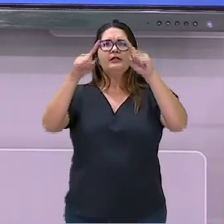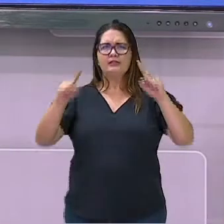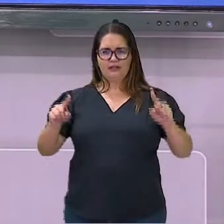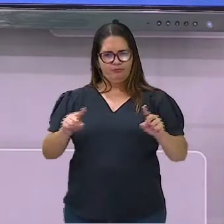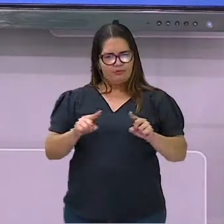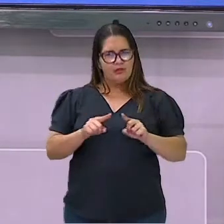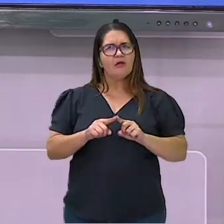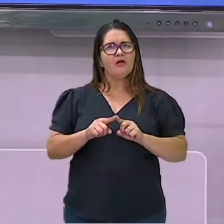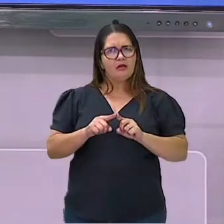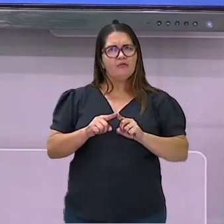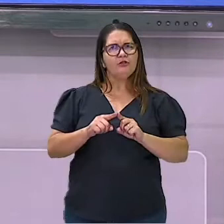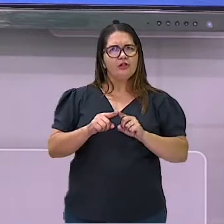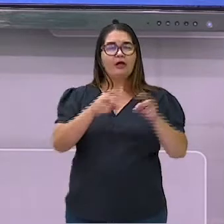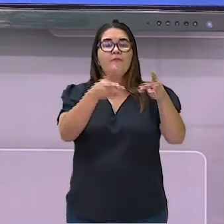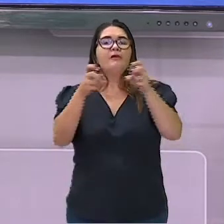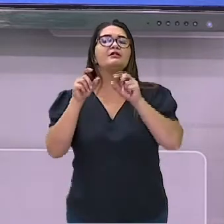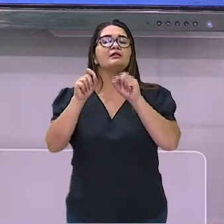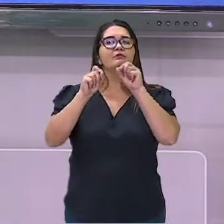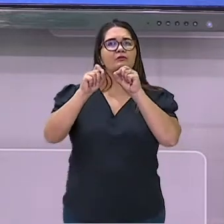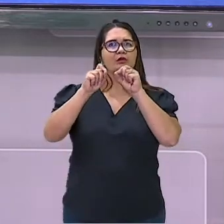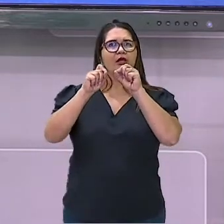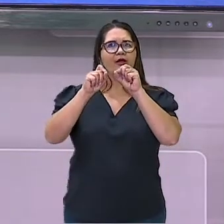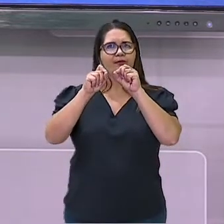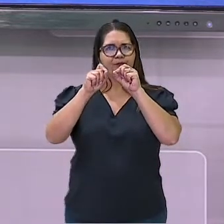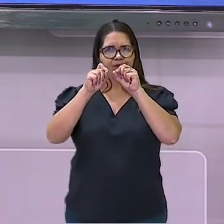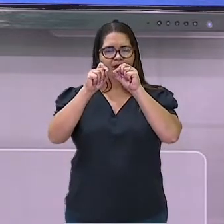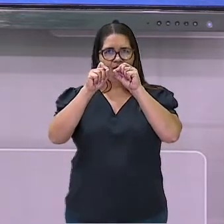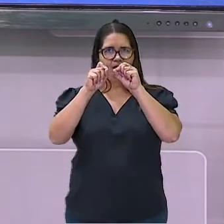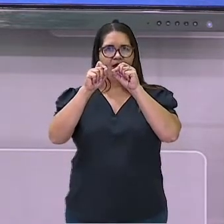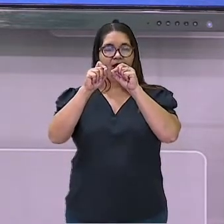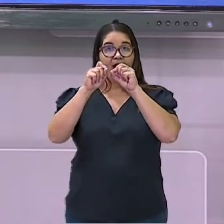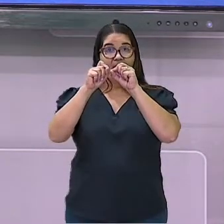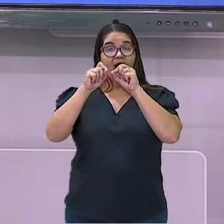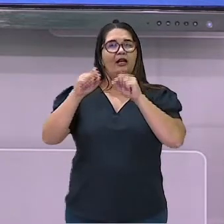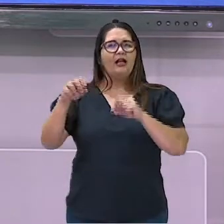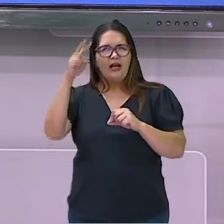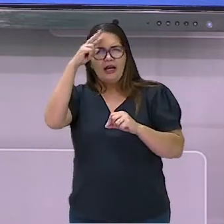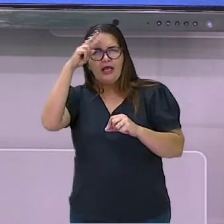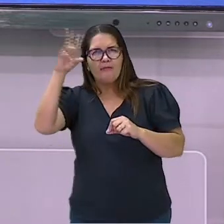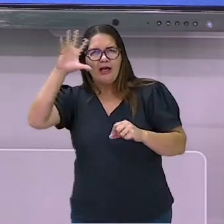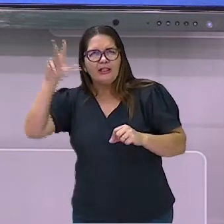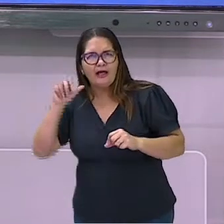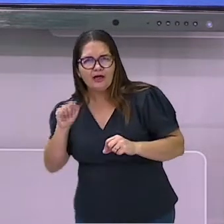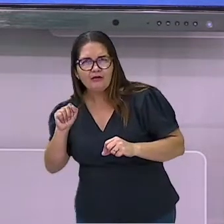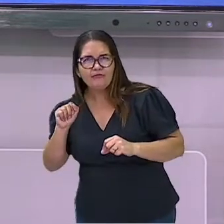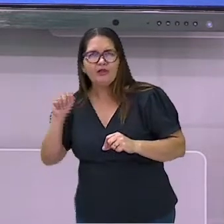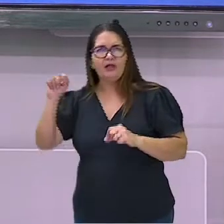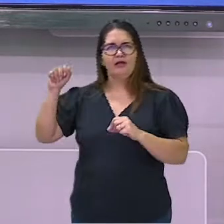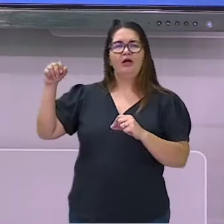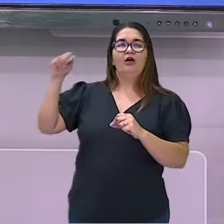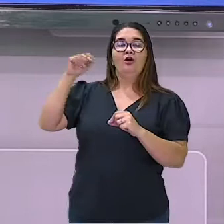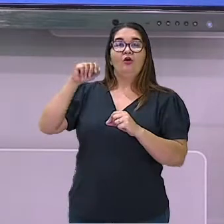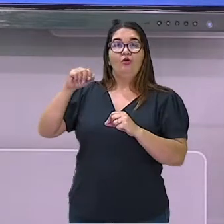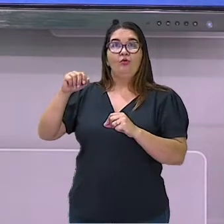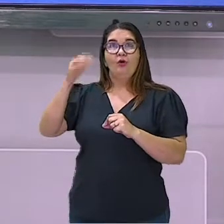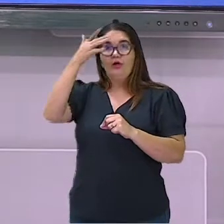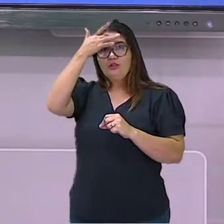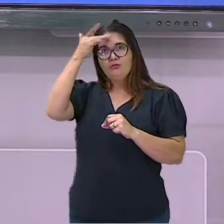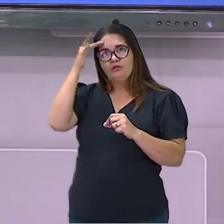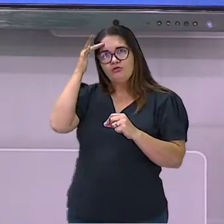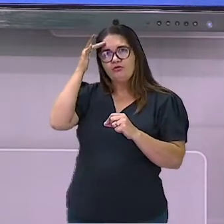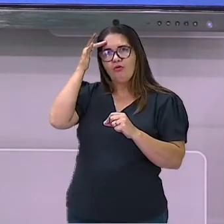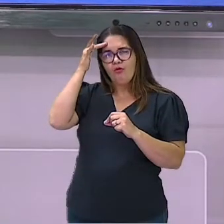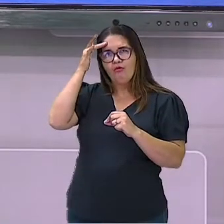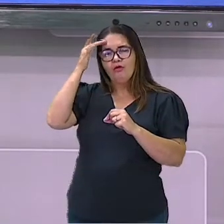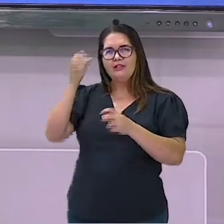os escravos africanos trazidos das colônias portuguesas lá da África. Além de